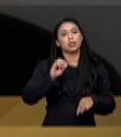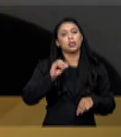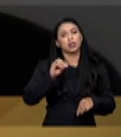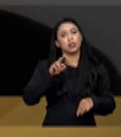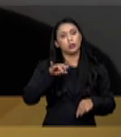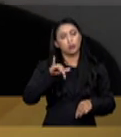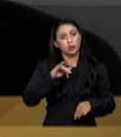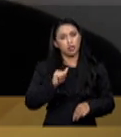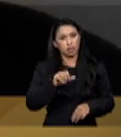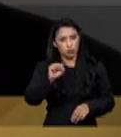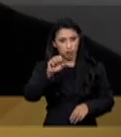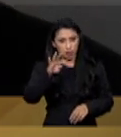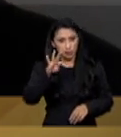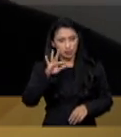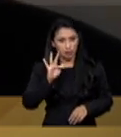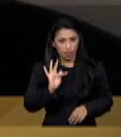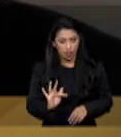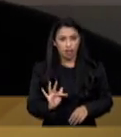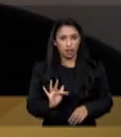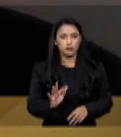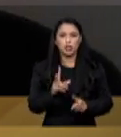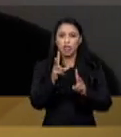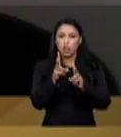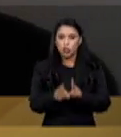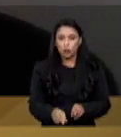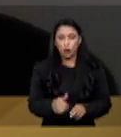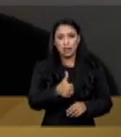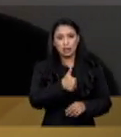Supremo Tribunal Federal, assim como a da